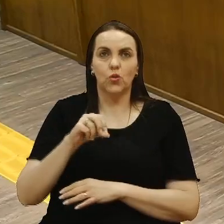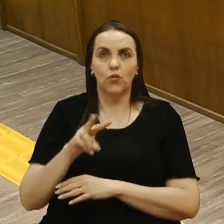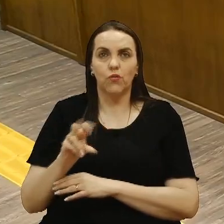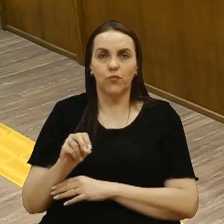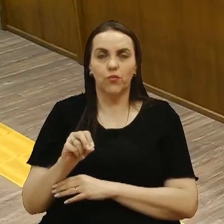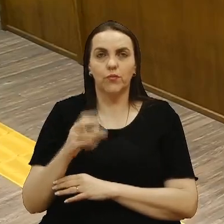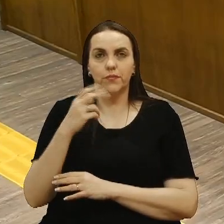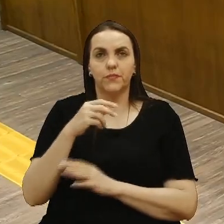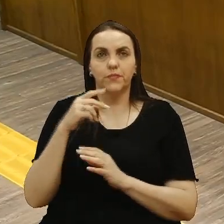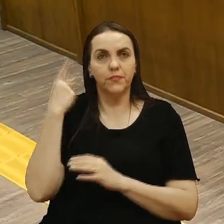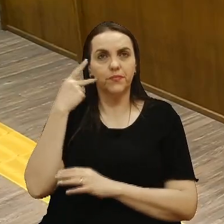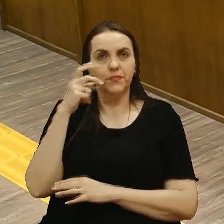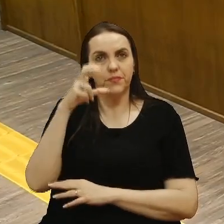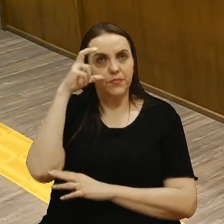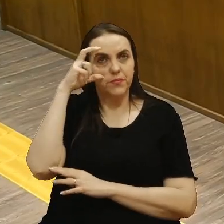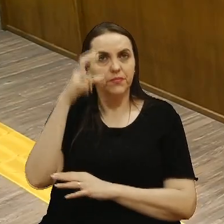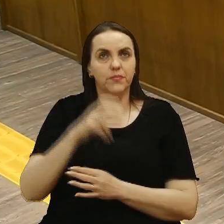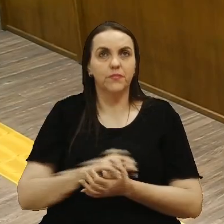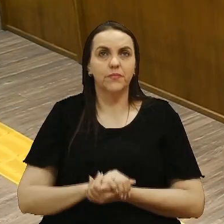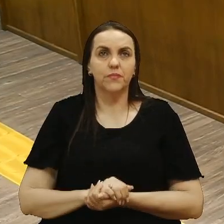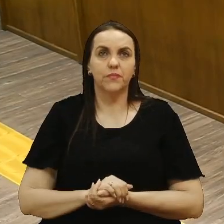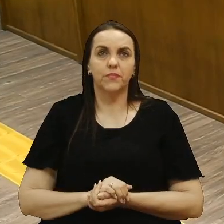Vereadora Sandra Boneto.